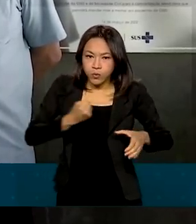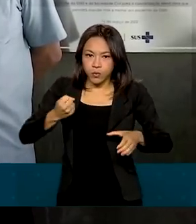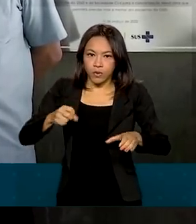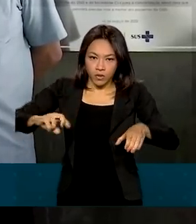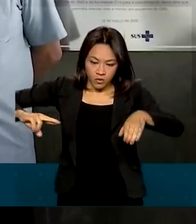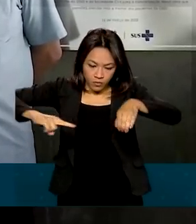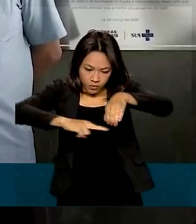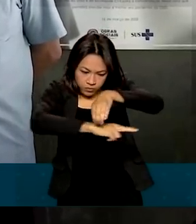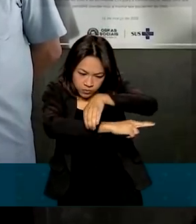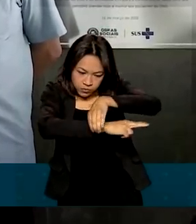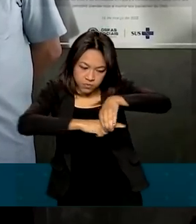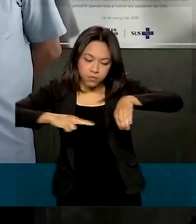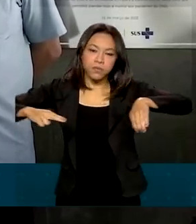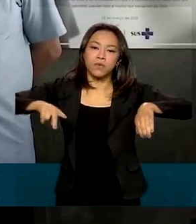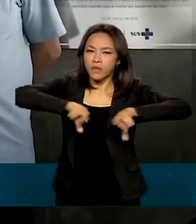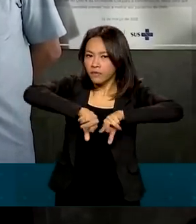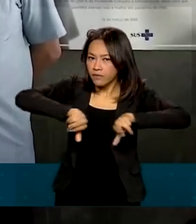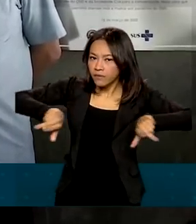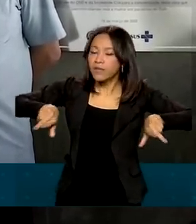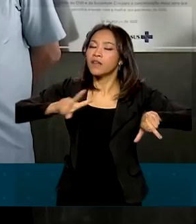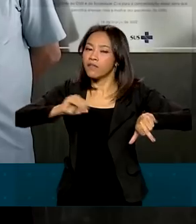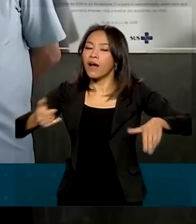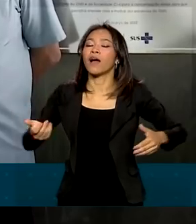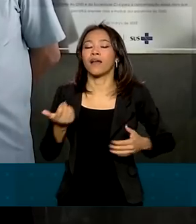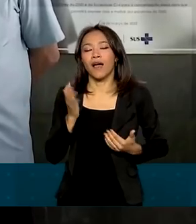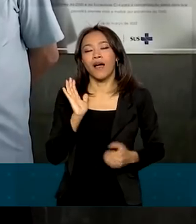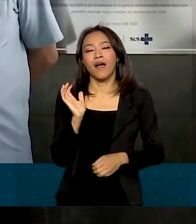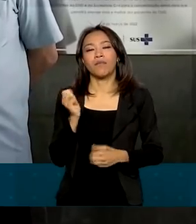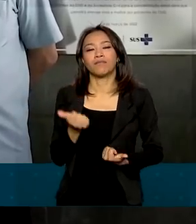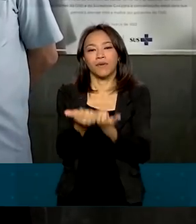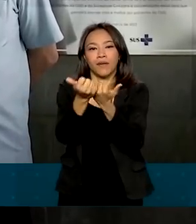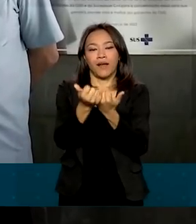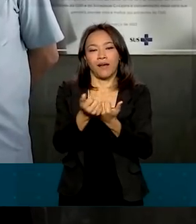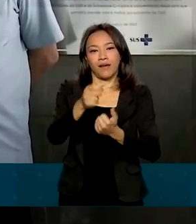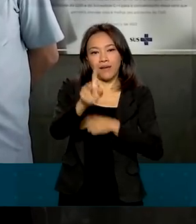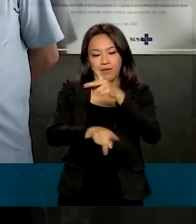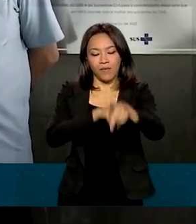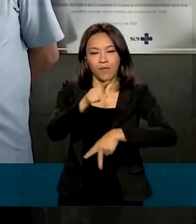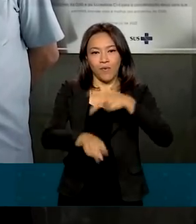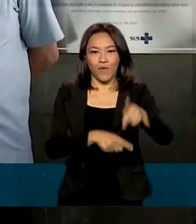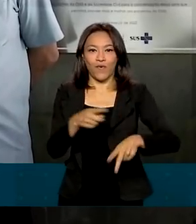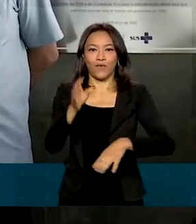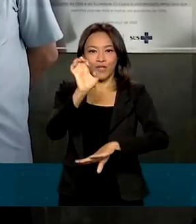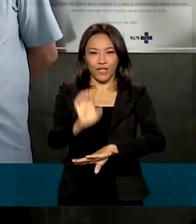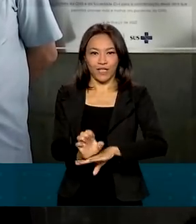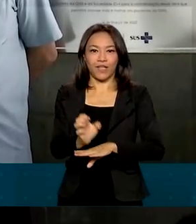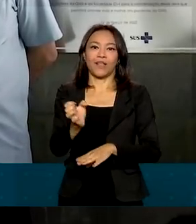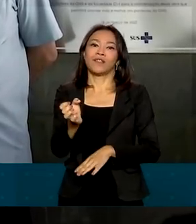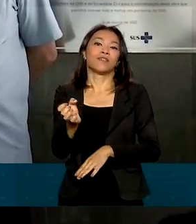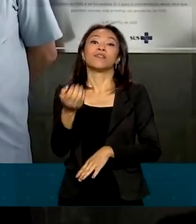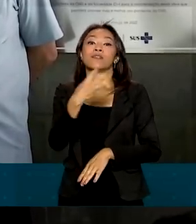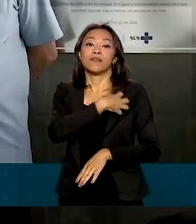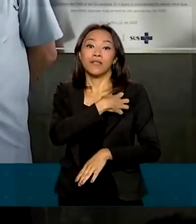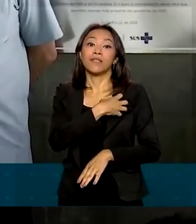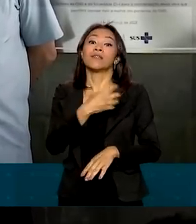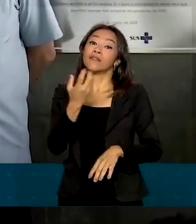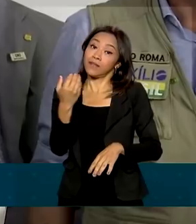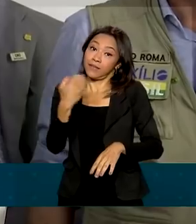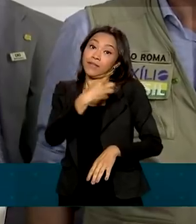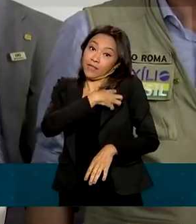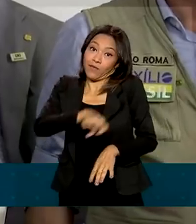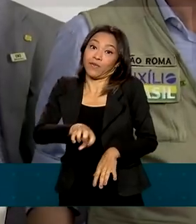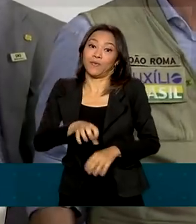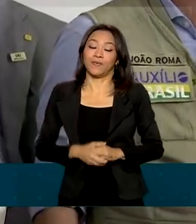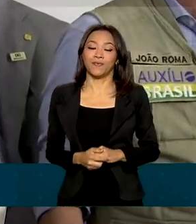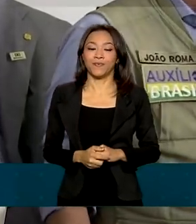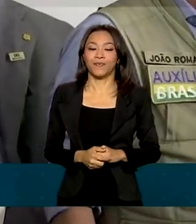ressonância, que com certeza vai ajudar a população de Salvador e da Bahia a ter uma saúde mais eficiente.